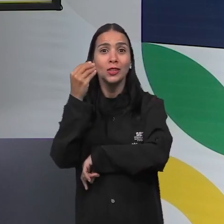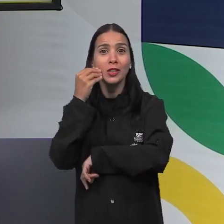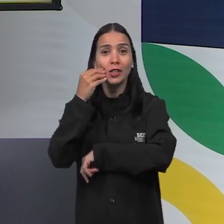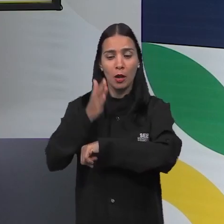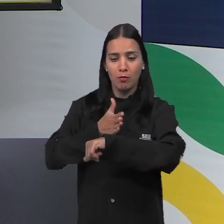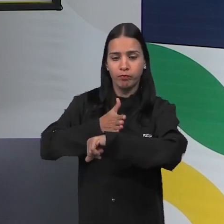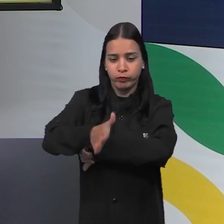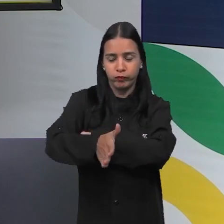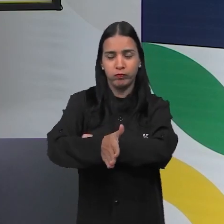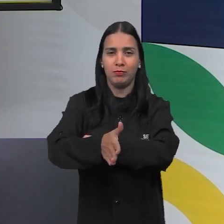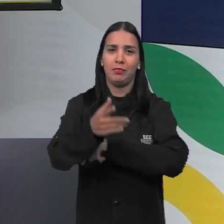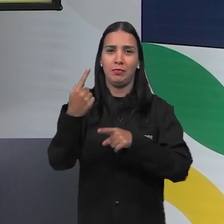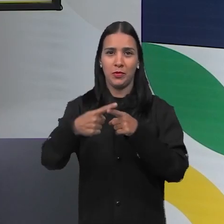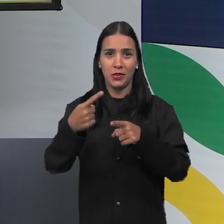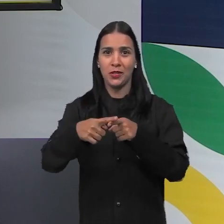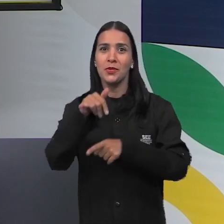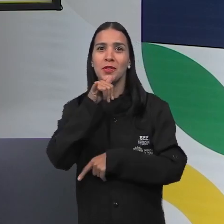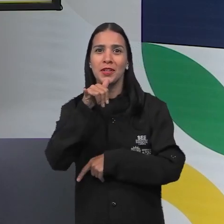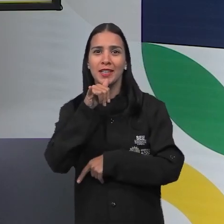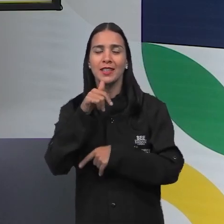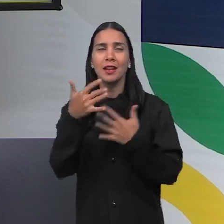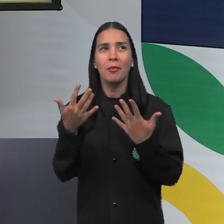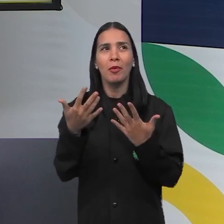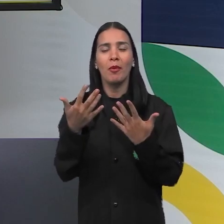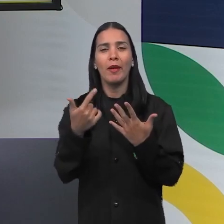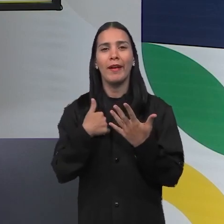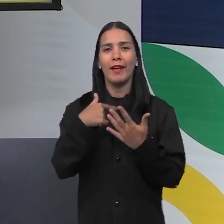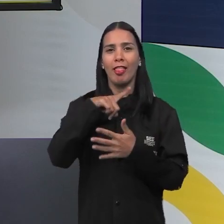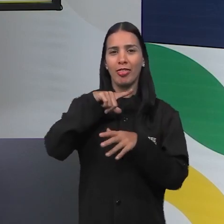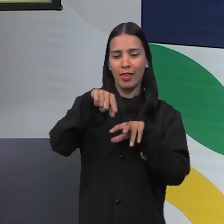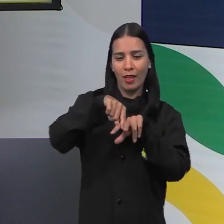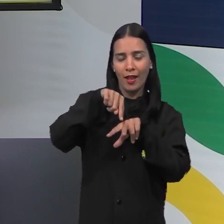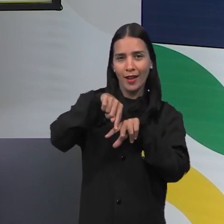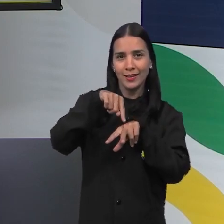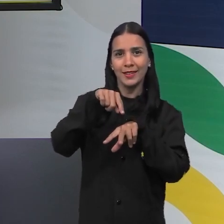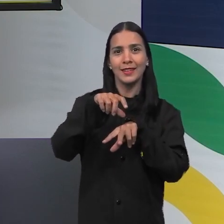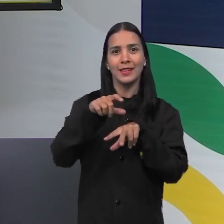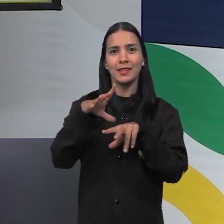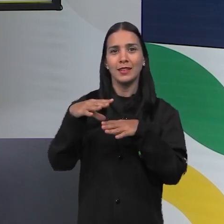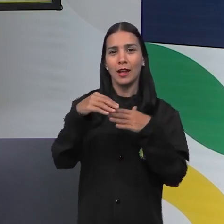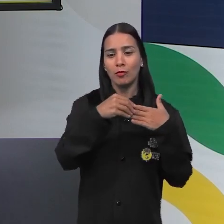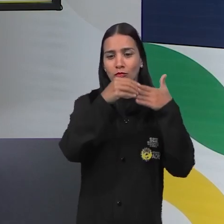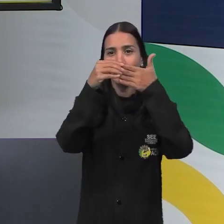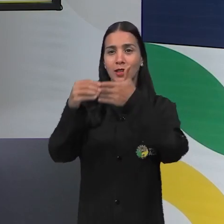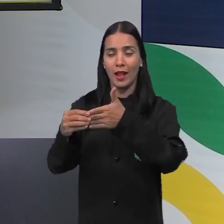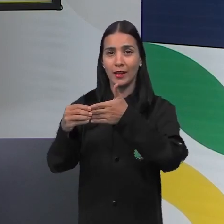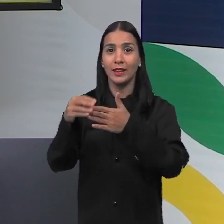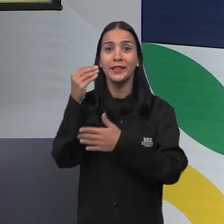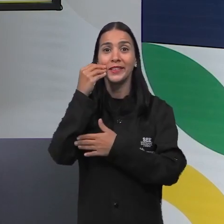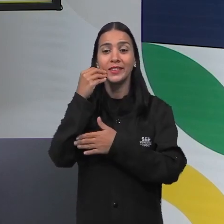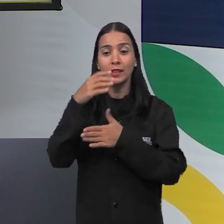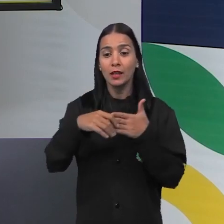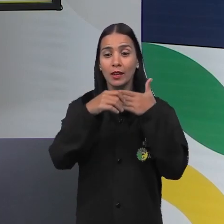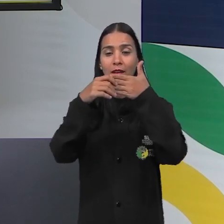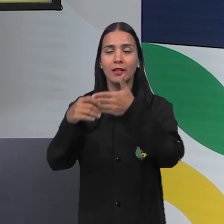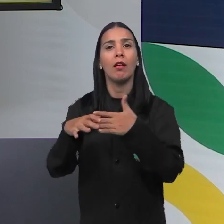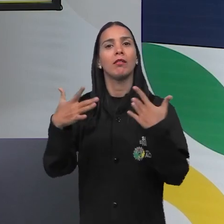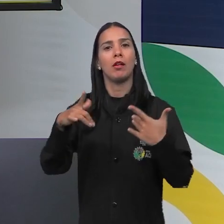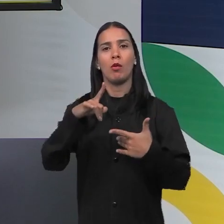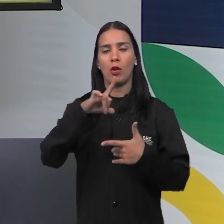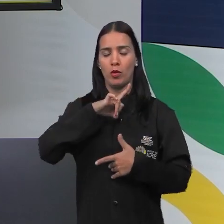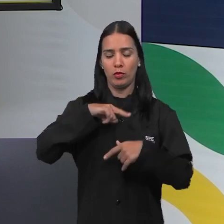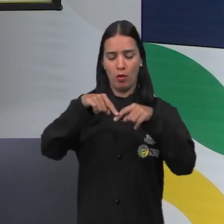adversária. Então, é basicamente isso, entender que cada um tem seu território, tem seu espaço, né? E você tem que adentrar